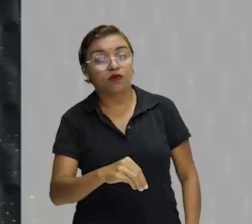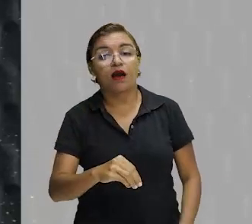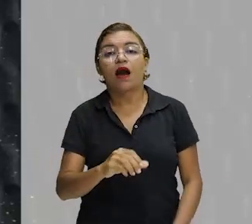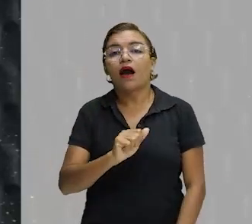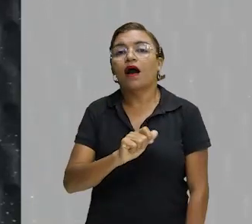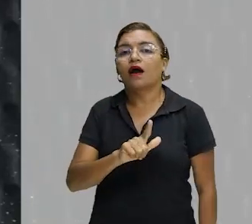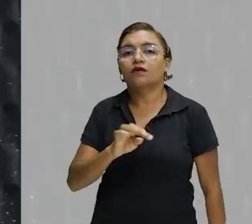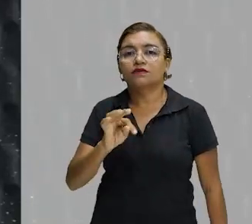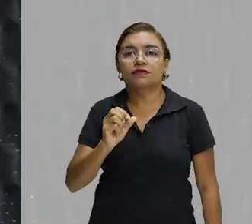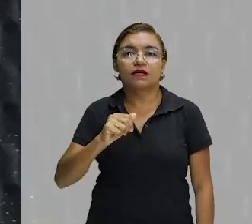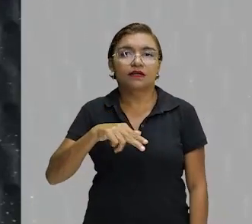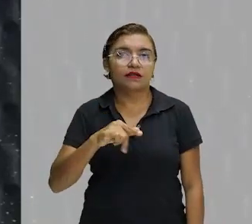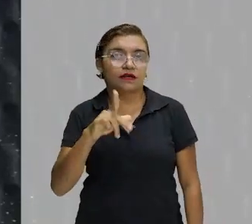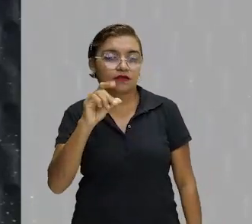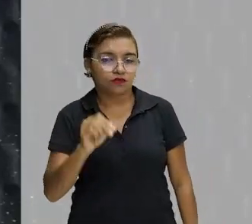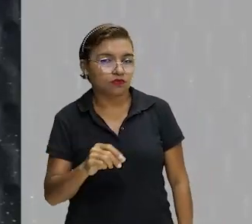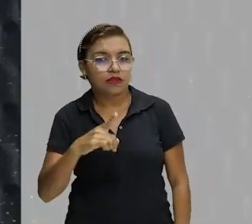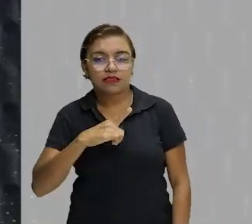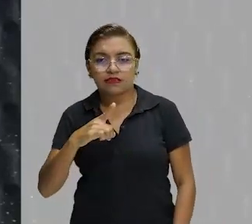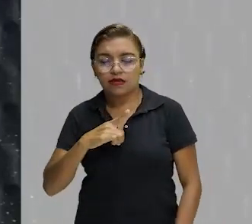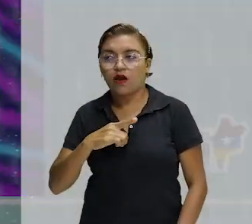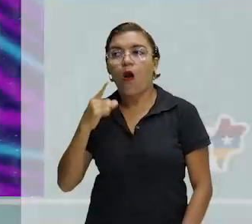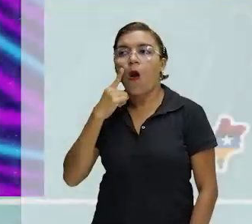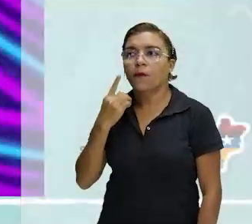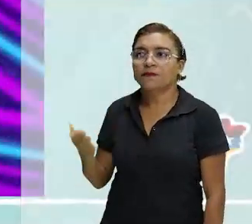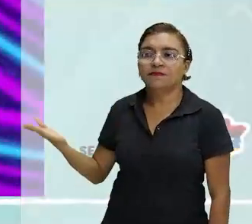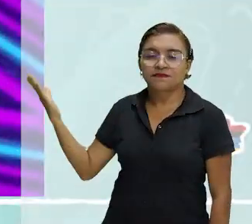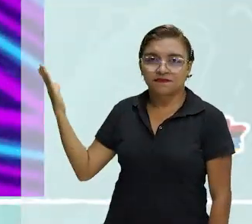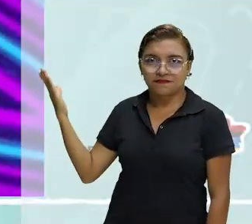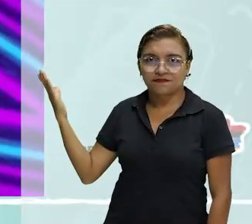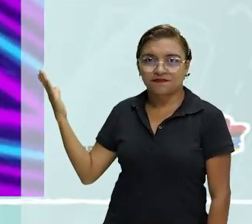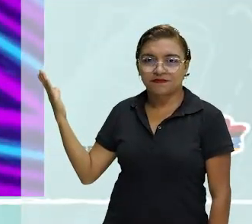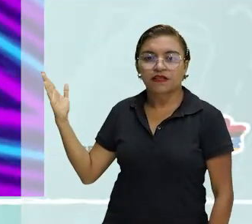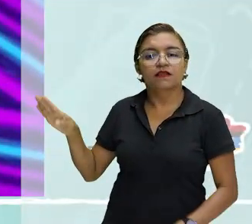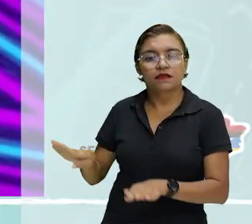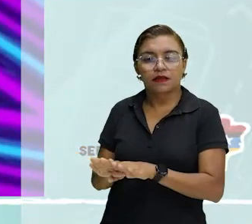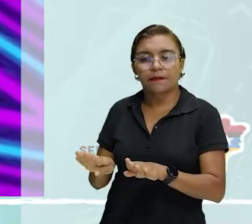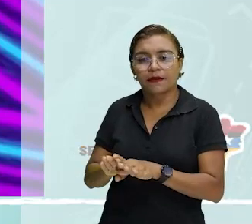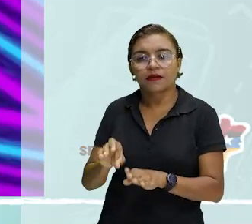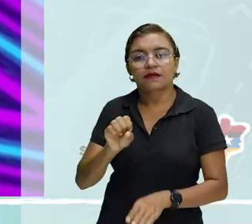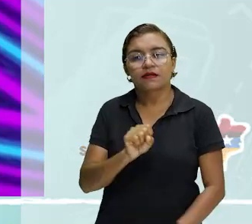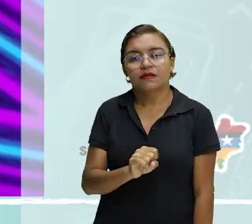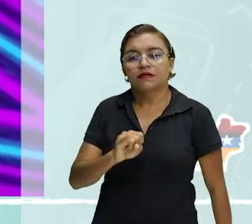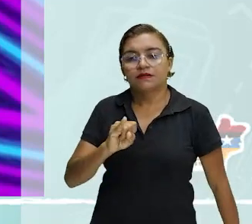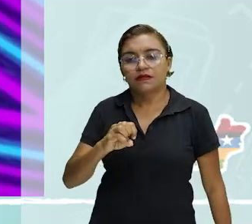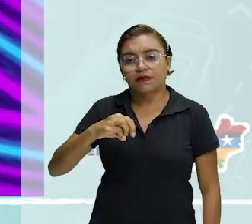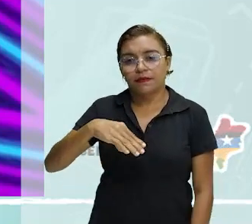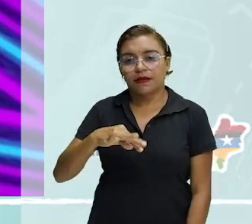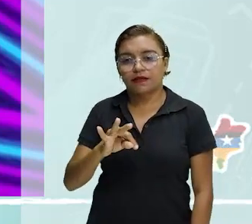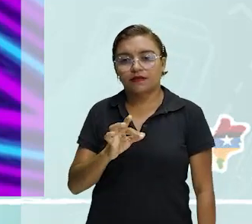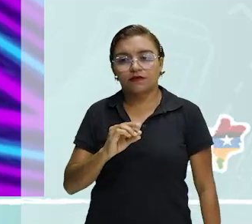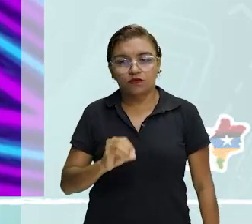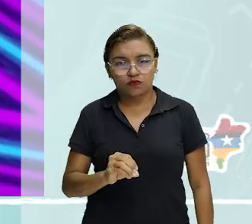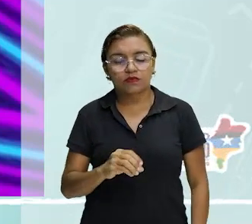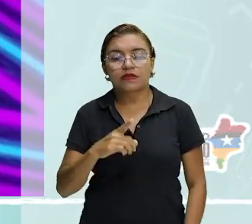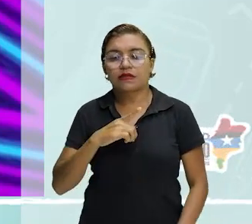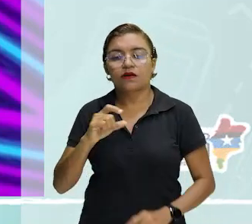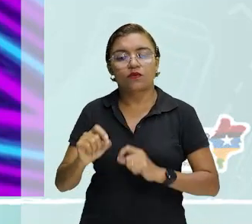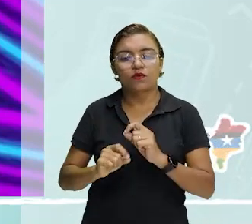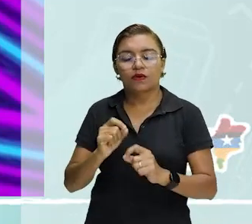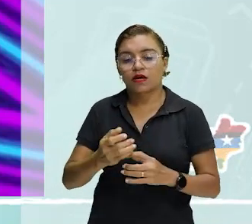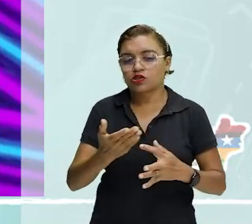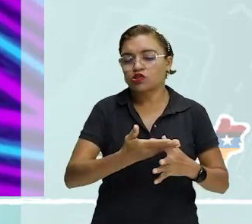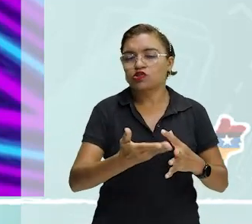ou de 3 proporções. Ritmo simétrico, isso aqui é para deixar a pessoa pirada. O que é o ritmo simétrico? Dividiu em